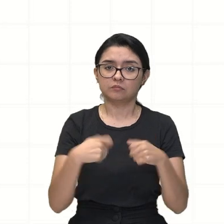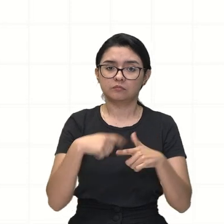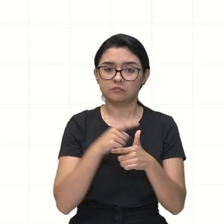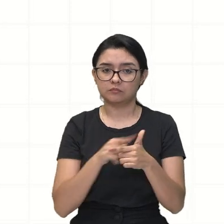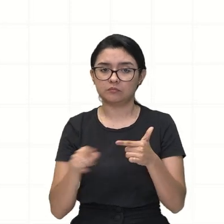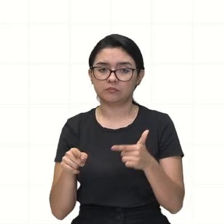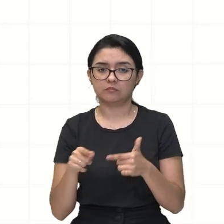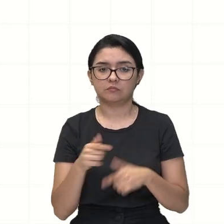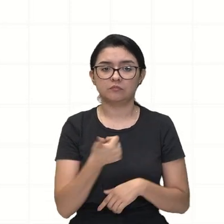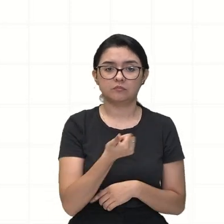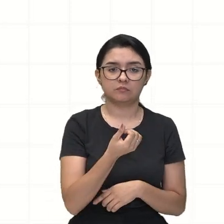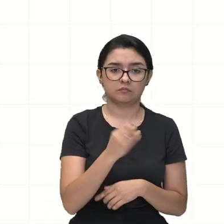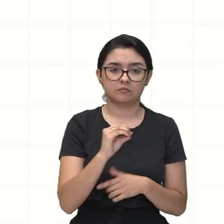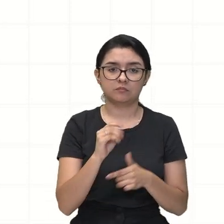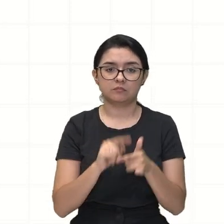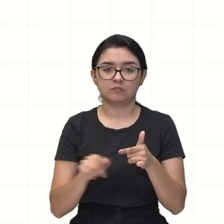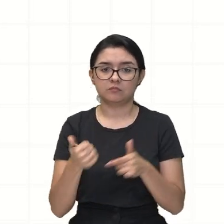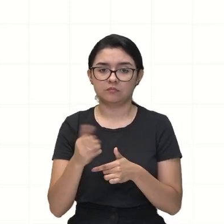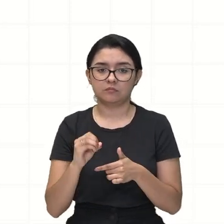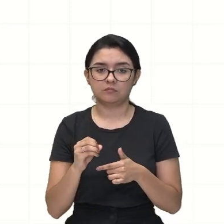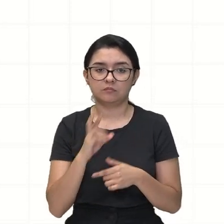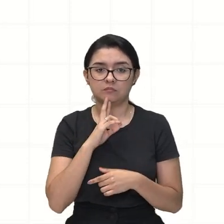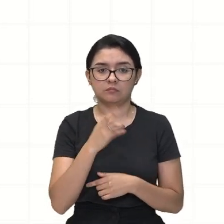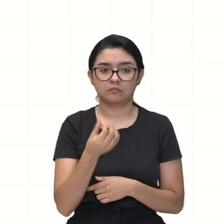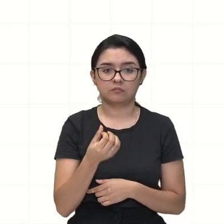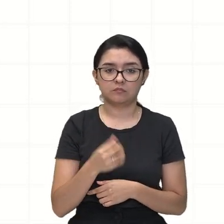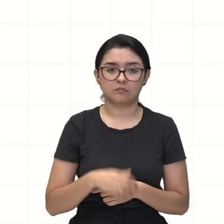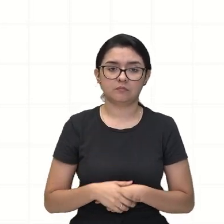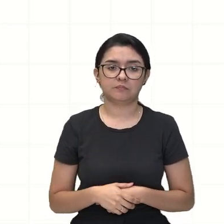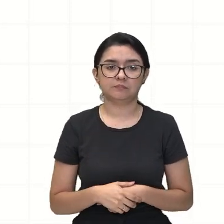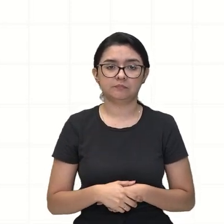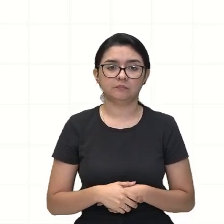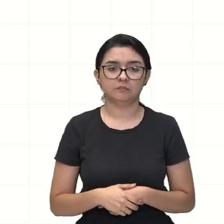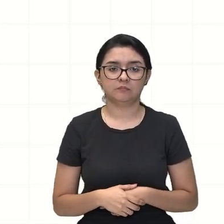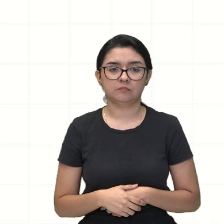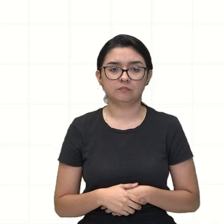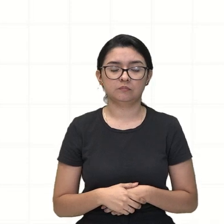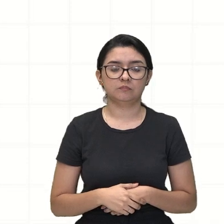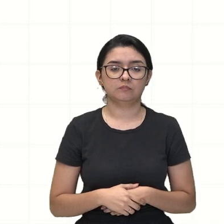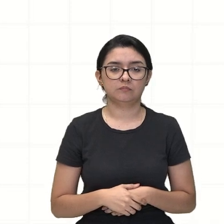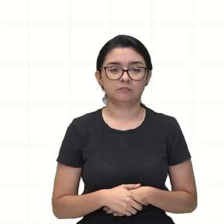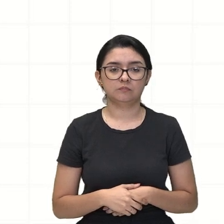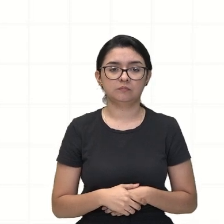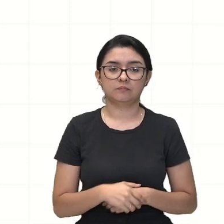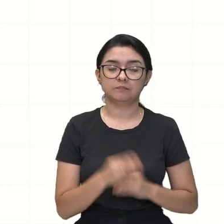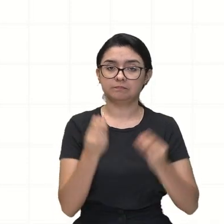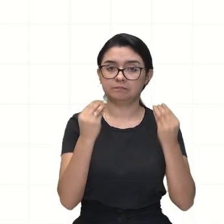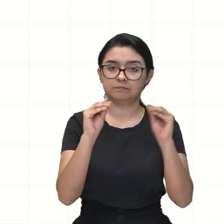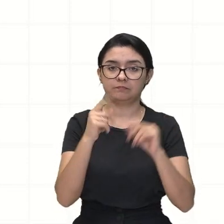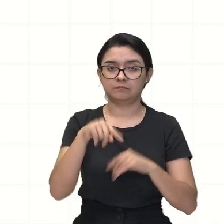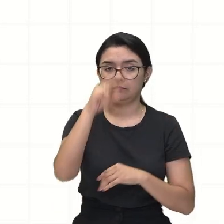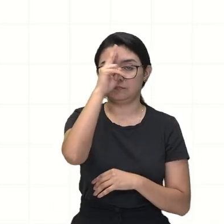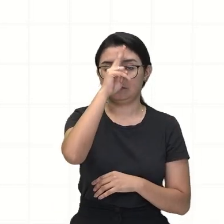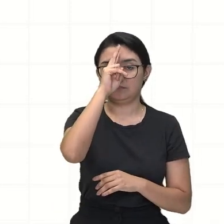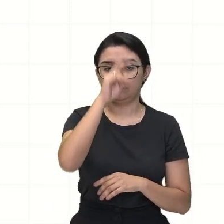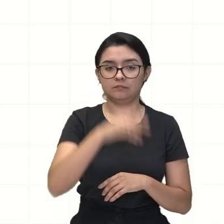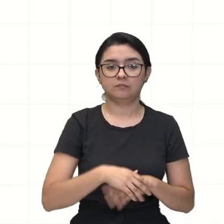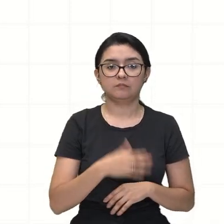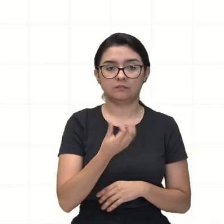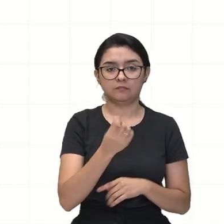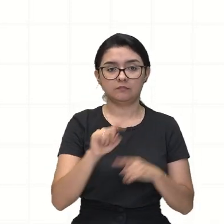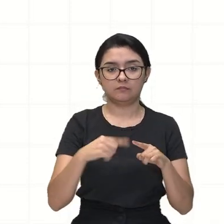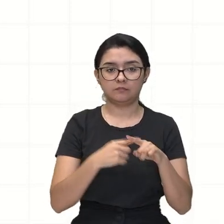60 por 10 vai dar quanto? 6. Coloca aqui em cima para não esquecer. 6 vezes 8,